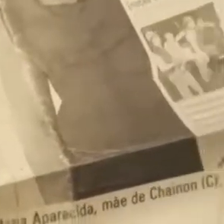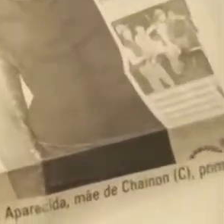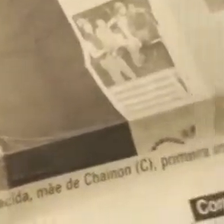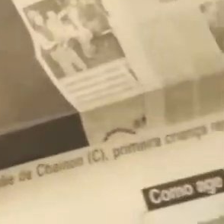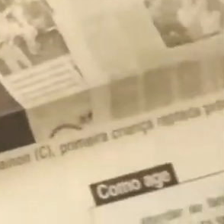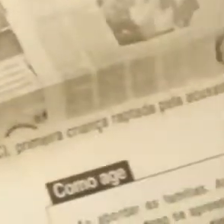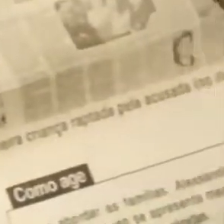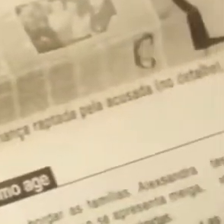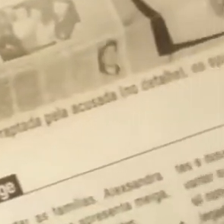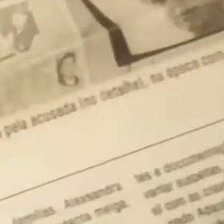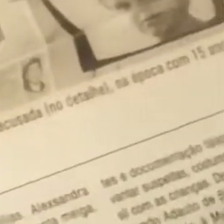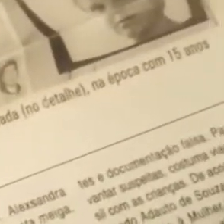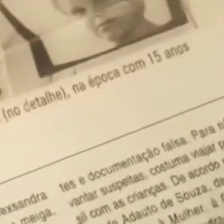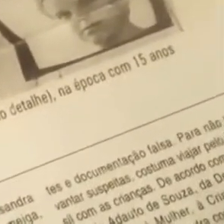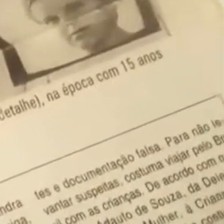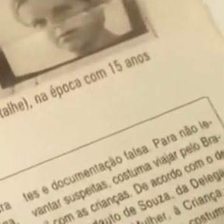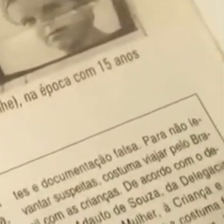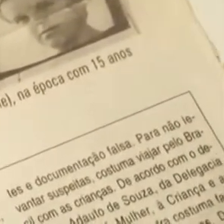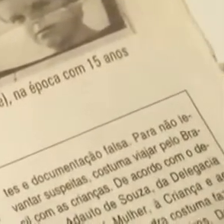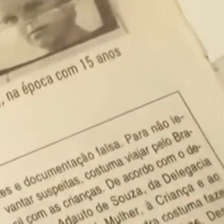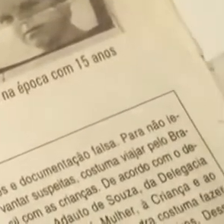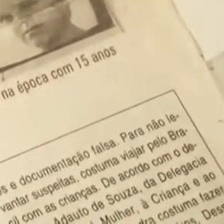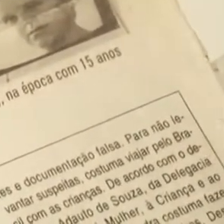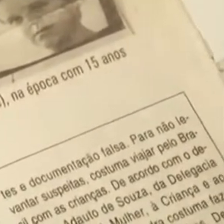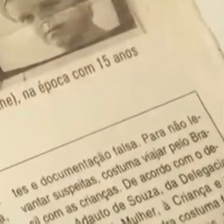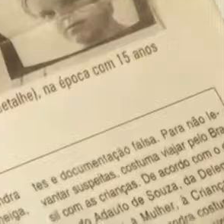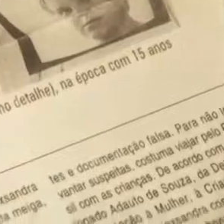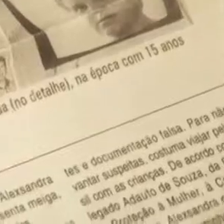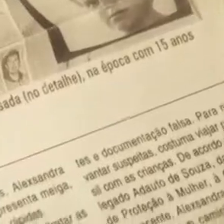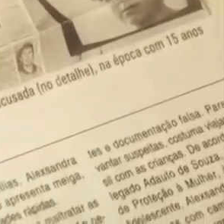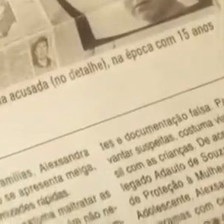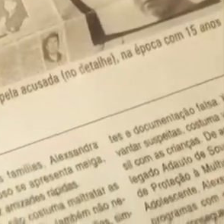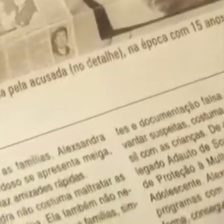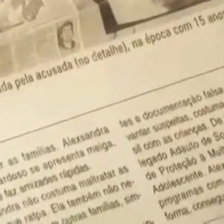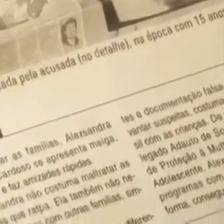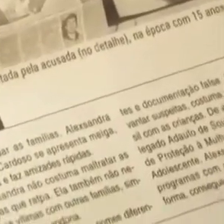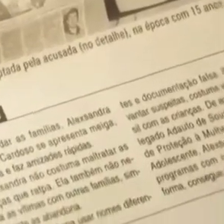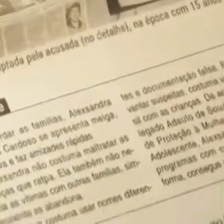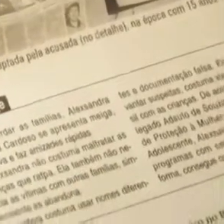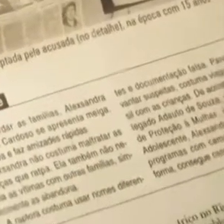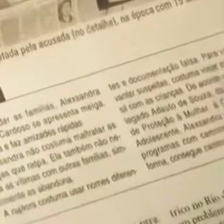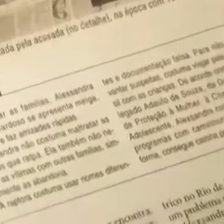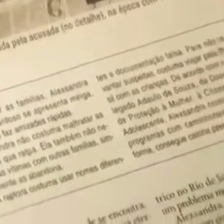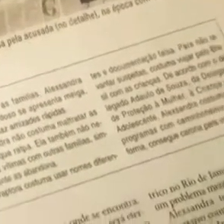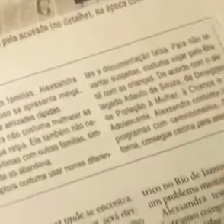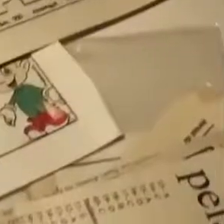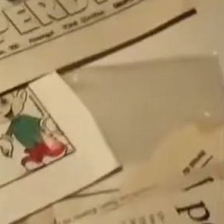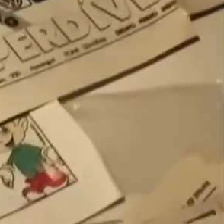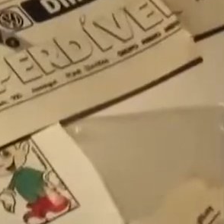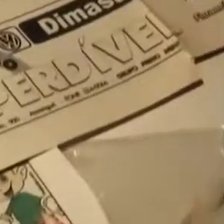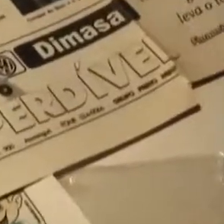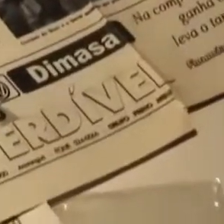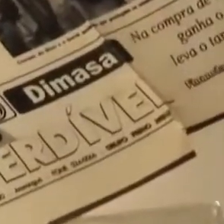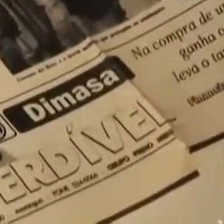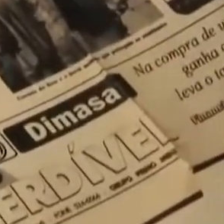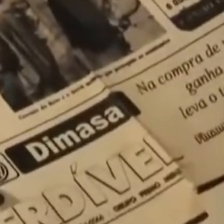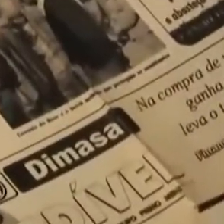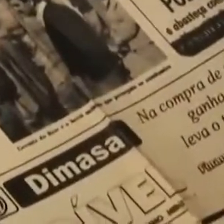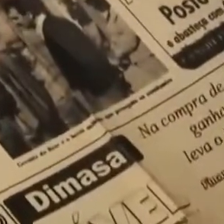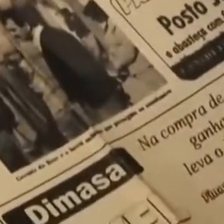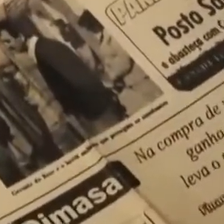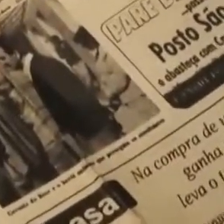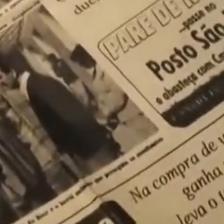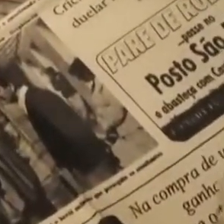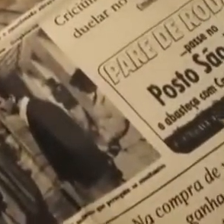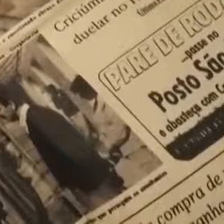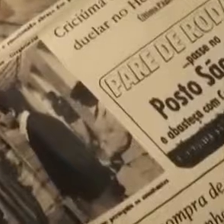criança moradora de Criciúma fez com que a policial civil ficasse muito envolvida com o caso. Nesse dia, a